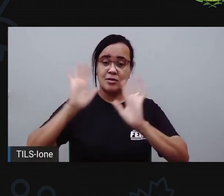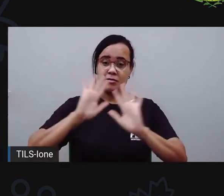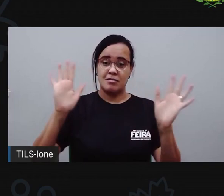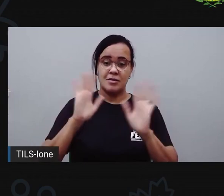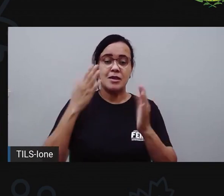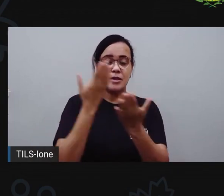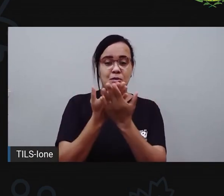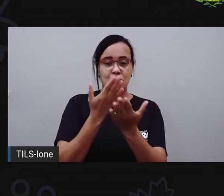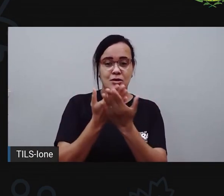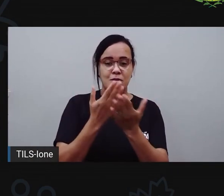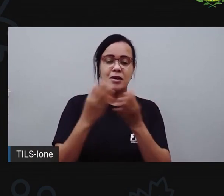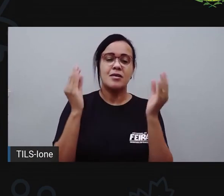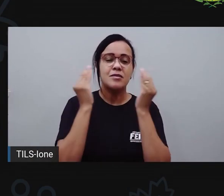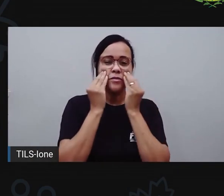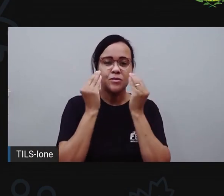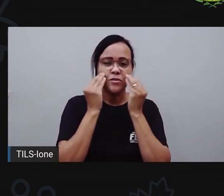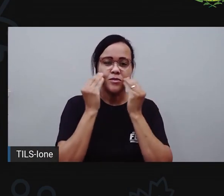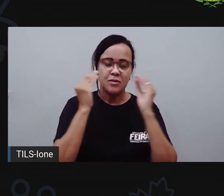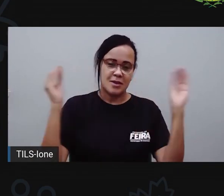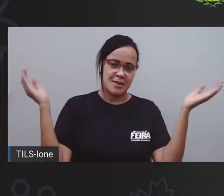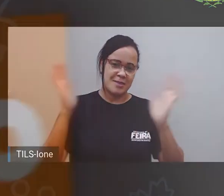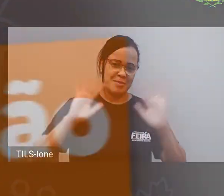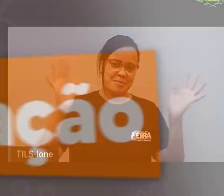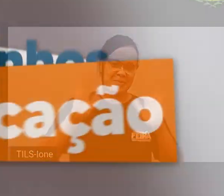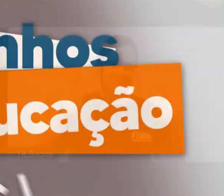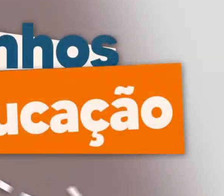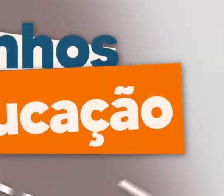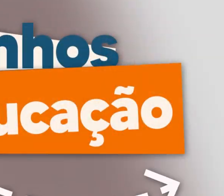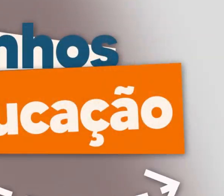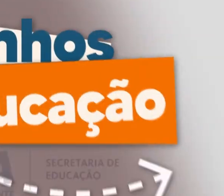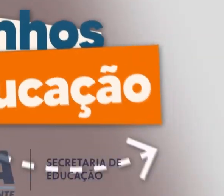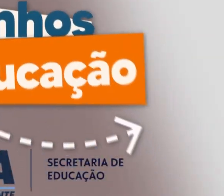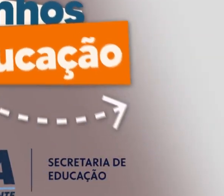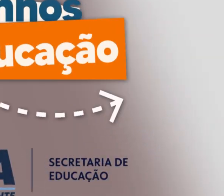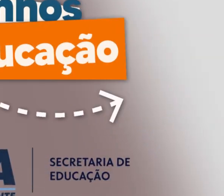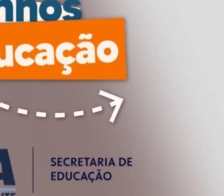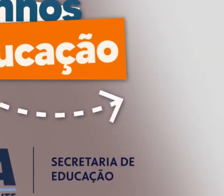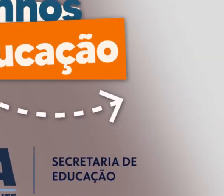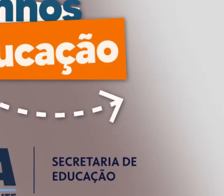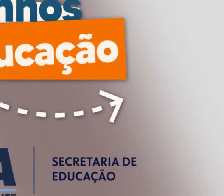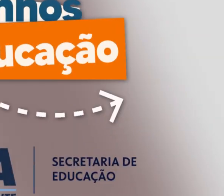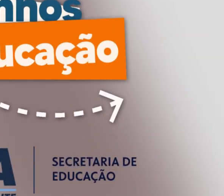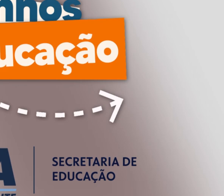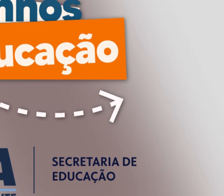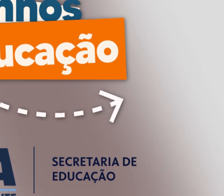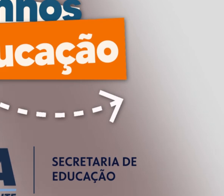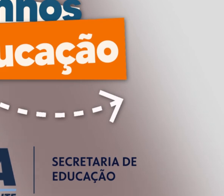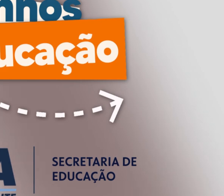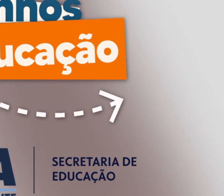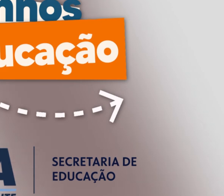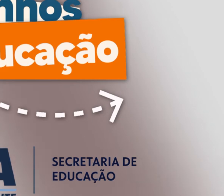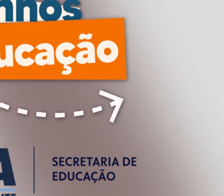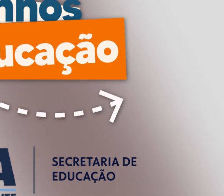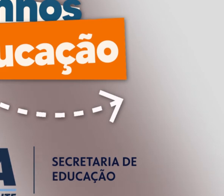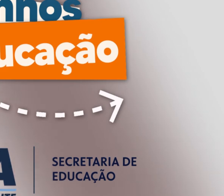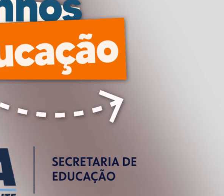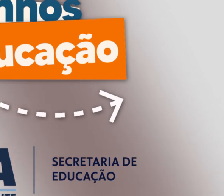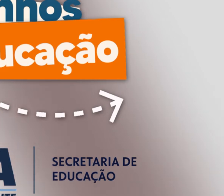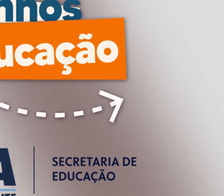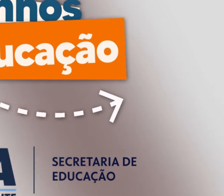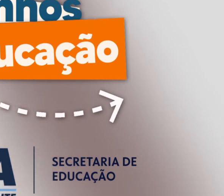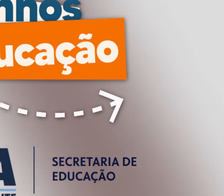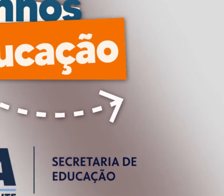Um beijão e até mais. Tchau, tchau. Tchau, tchau.